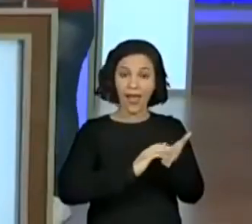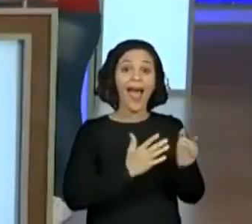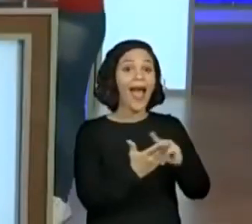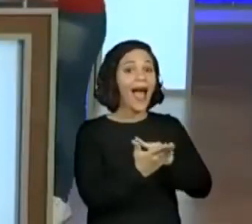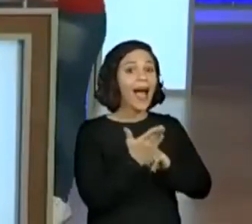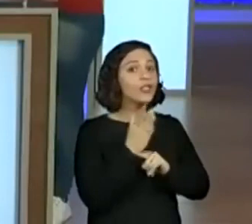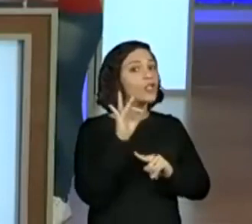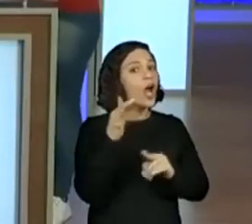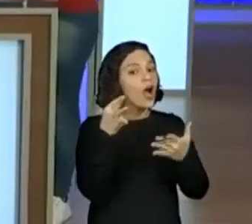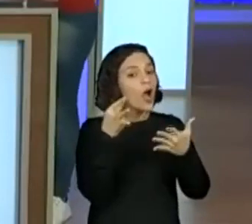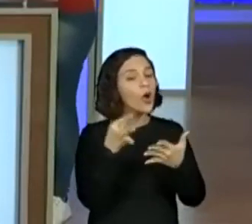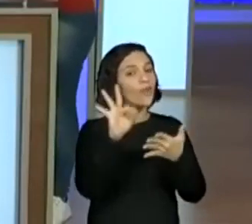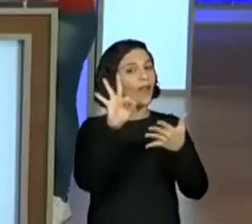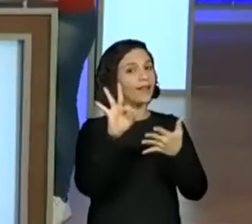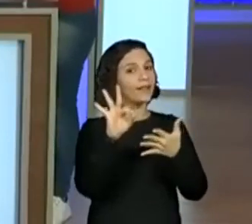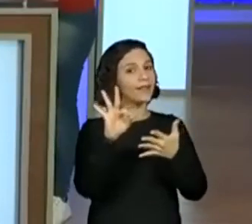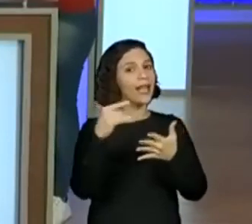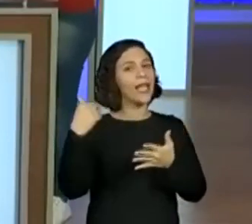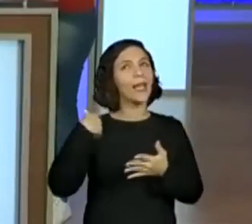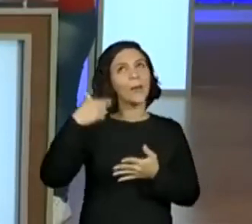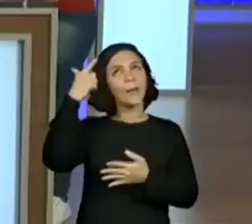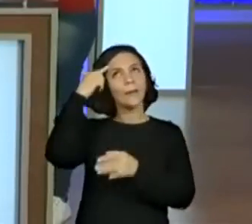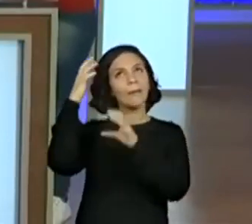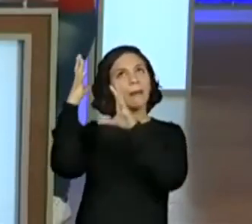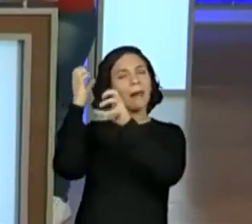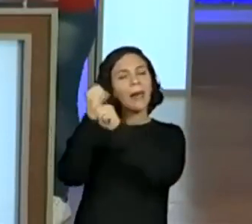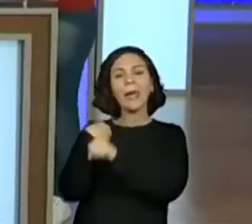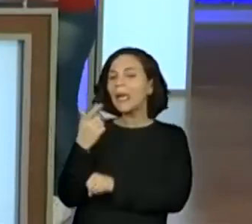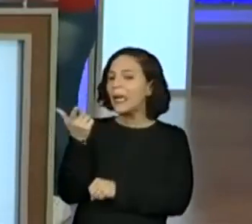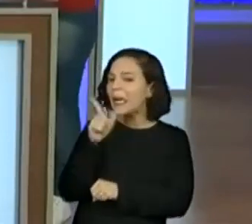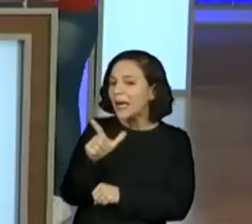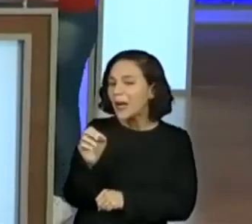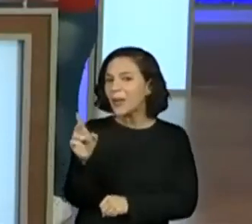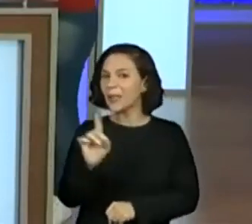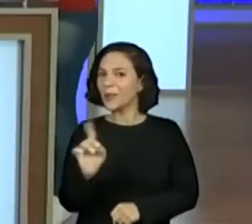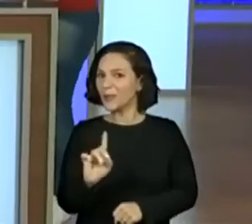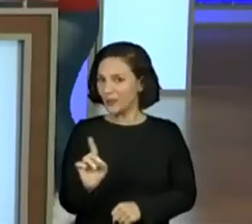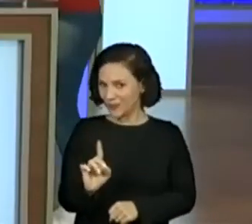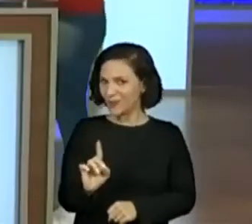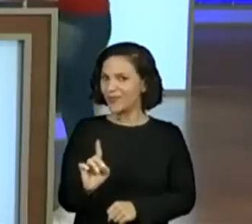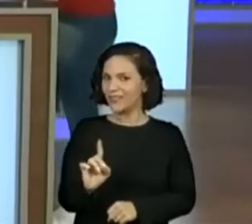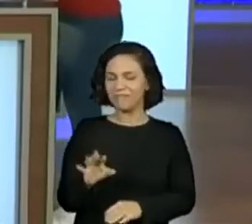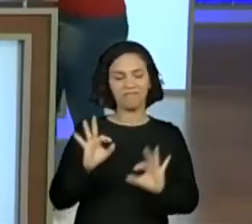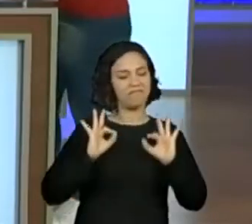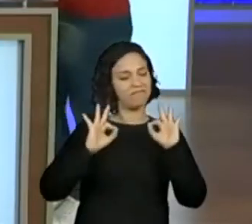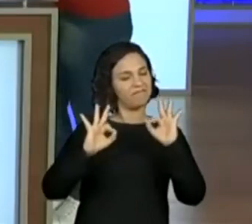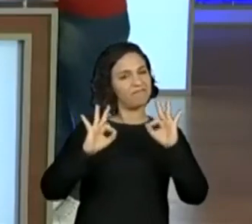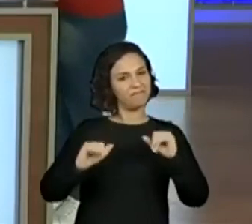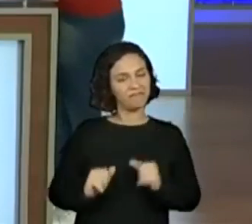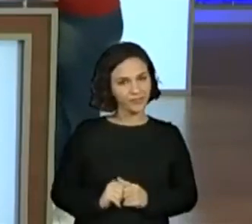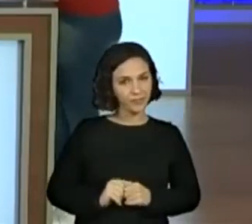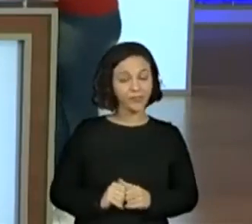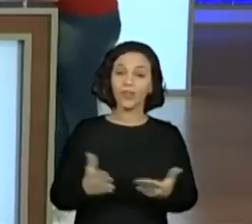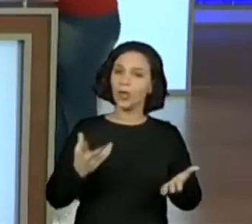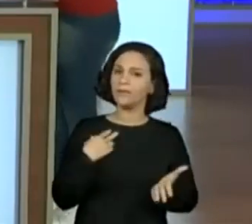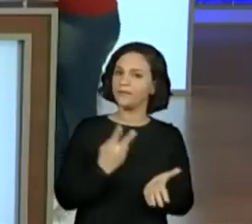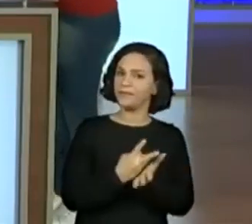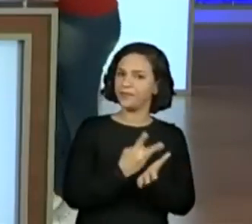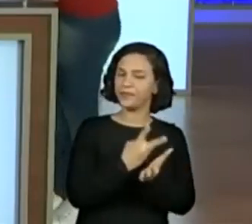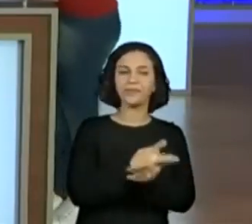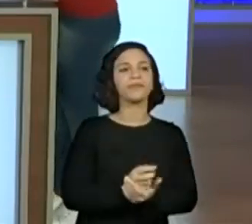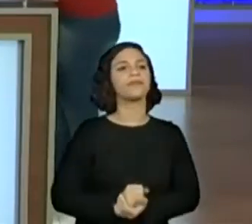a conferir se de fato os nossos cálculos estão corretos? Excelente. Então vamos dar